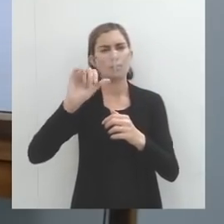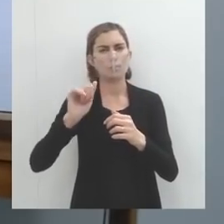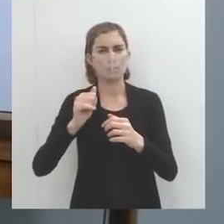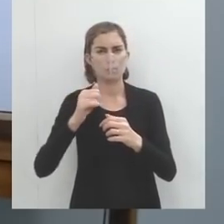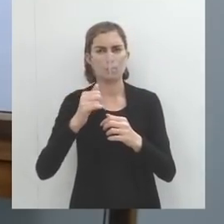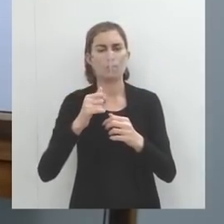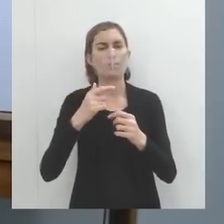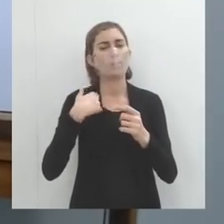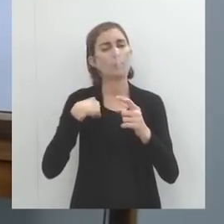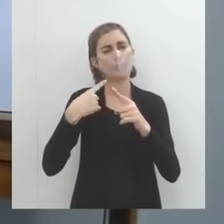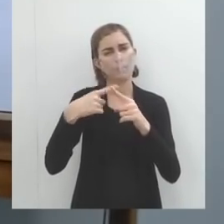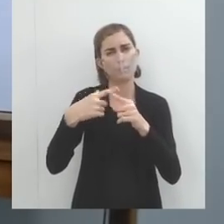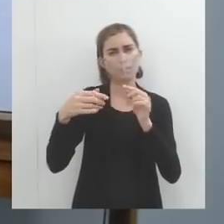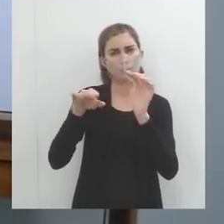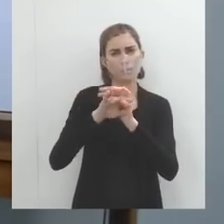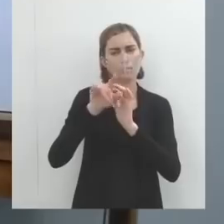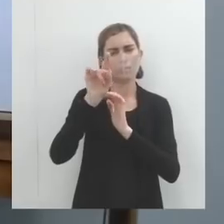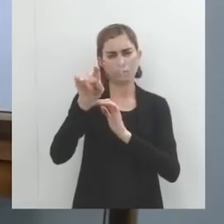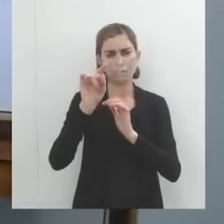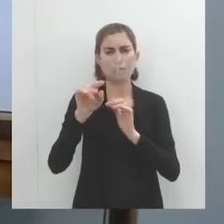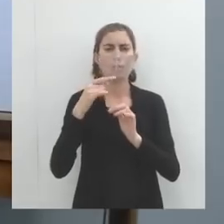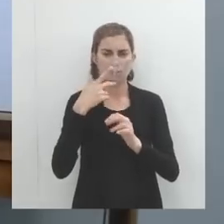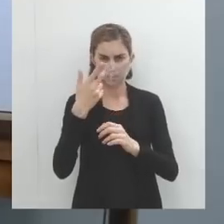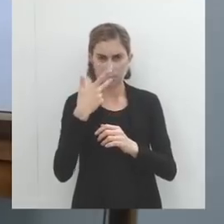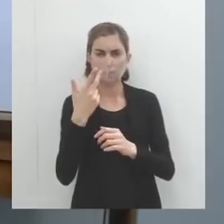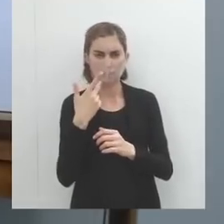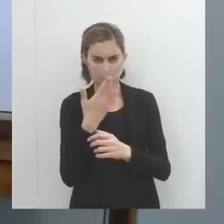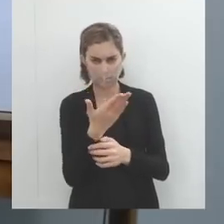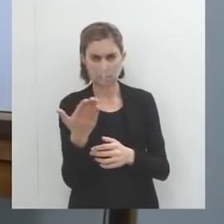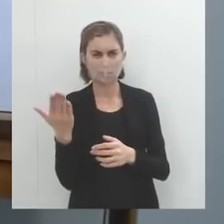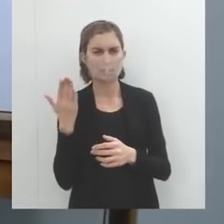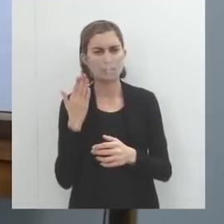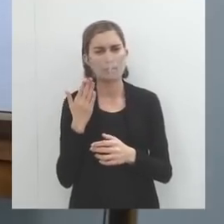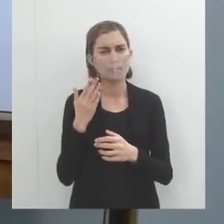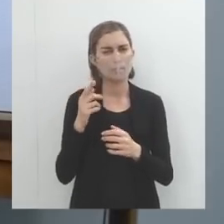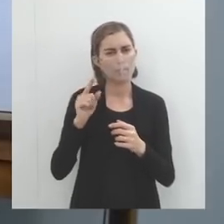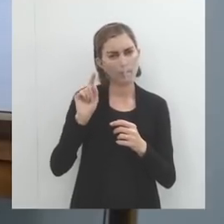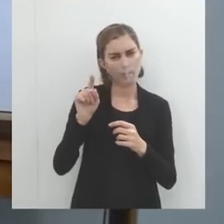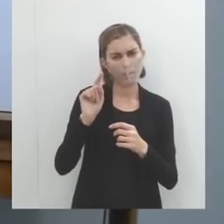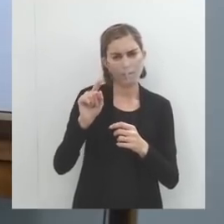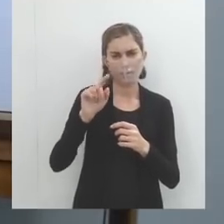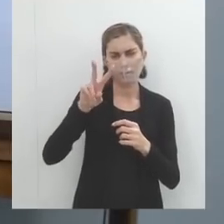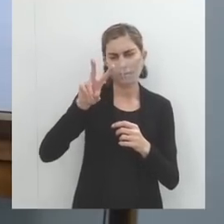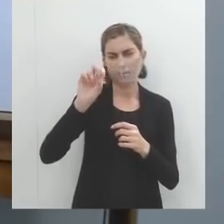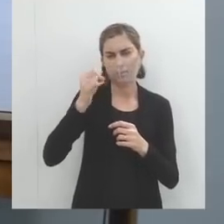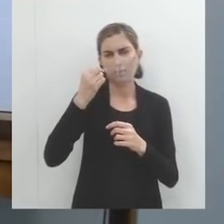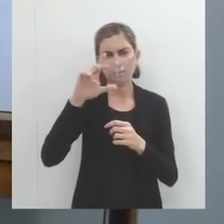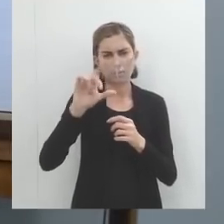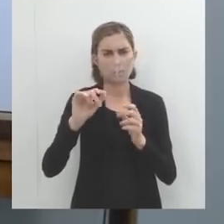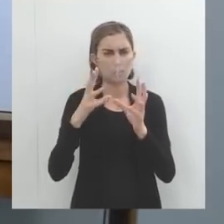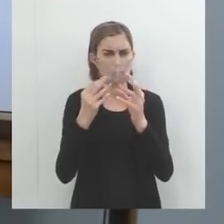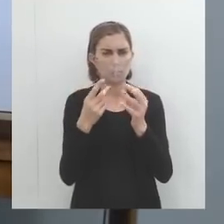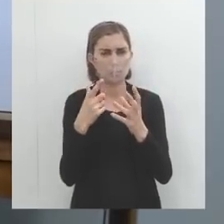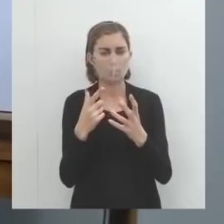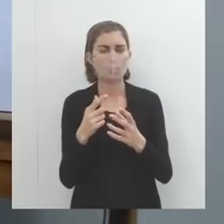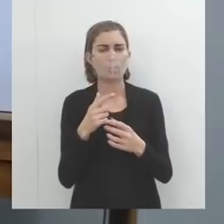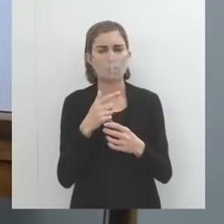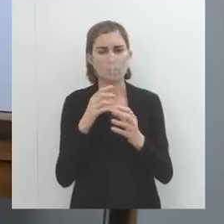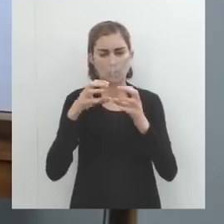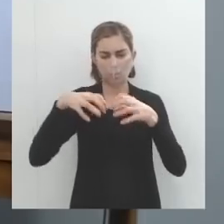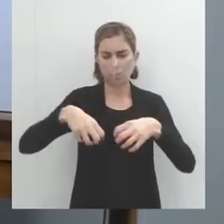Porque quando chega nas vesículas seminais, eu vou falar daqui a pouco para vocês, que a danada das vesículas seminais, como tem o nome, são vesículas,